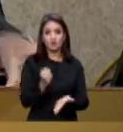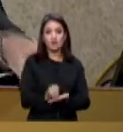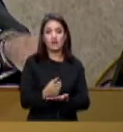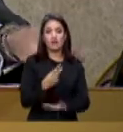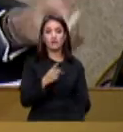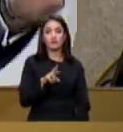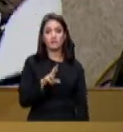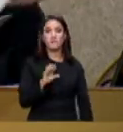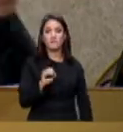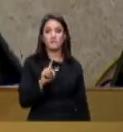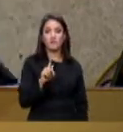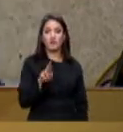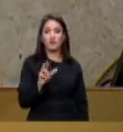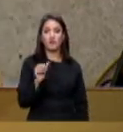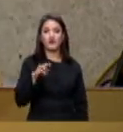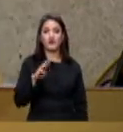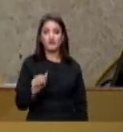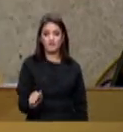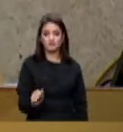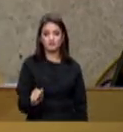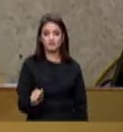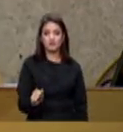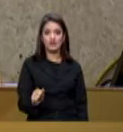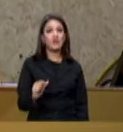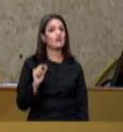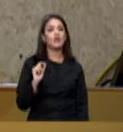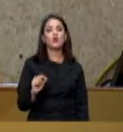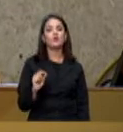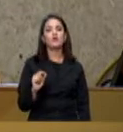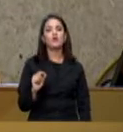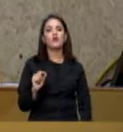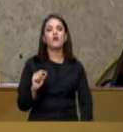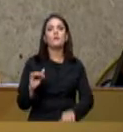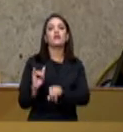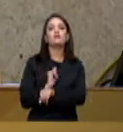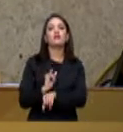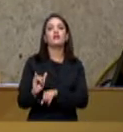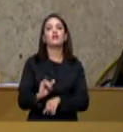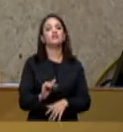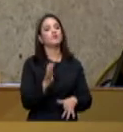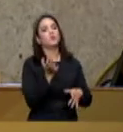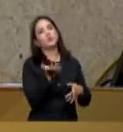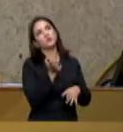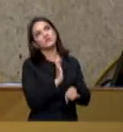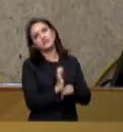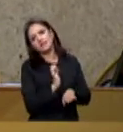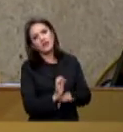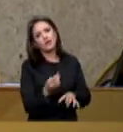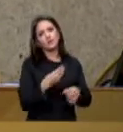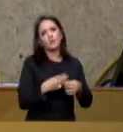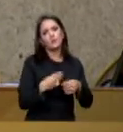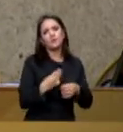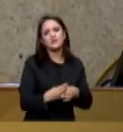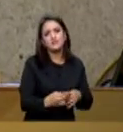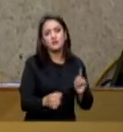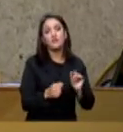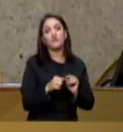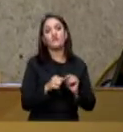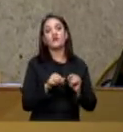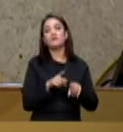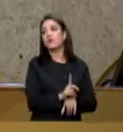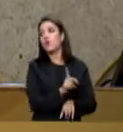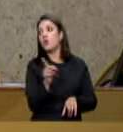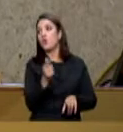programa. Os contratos de programa eram instrumentos pelo qual um ente federativo transfere a outro a execução